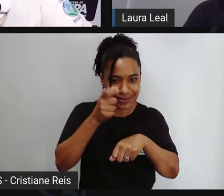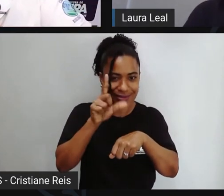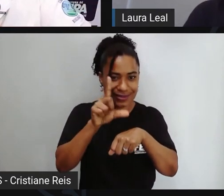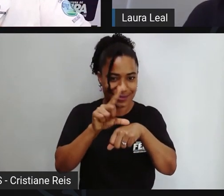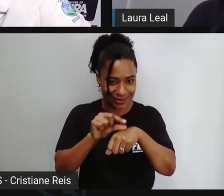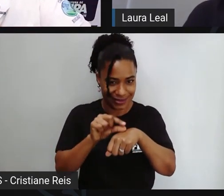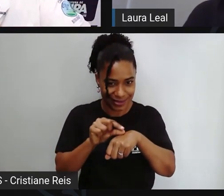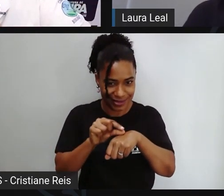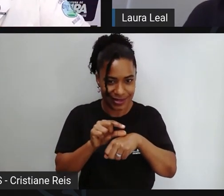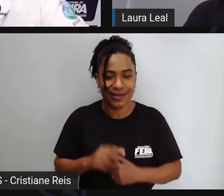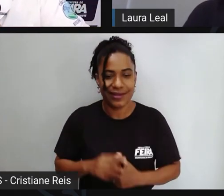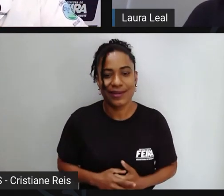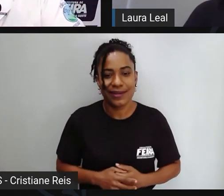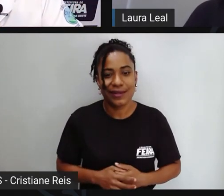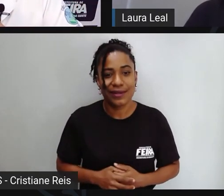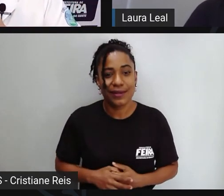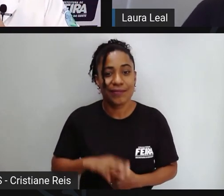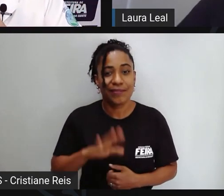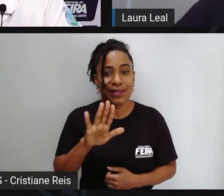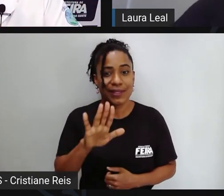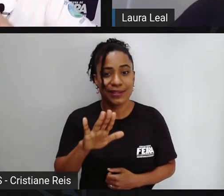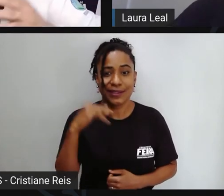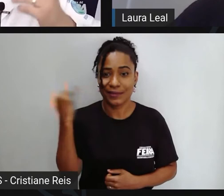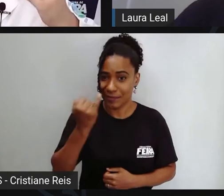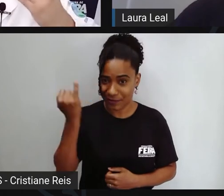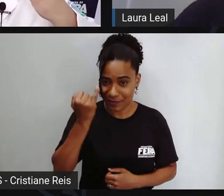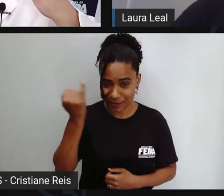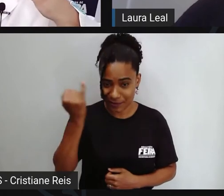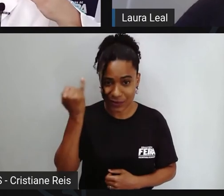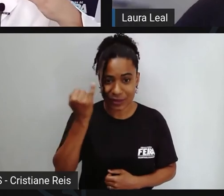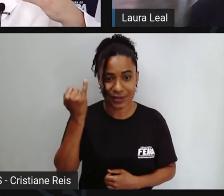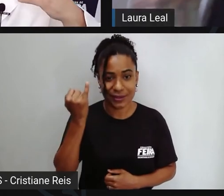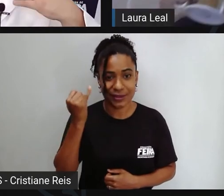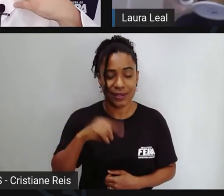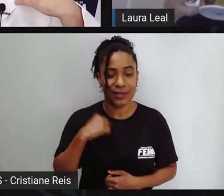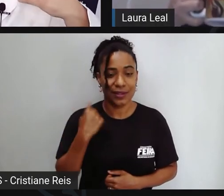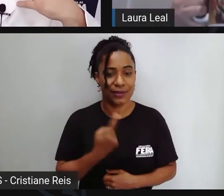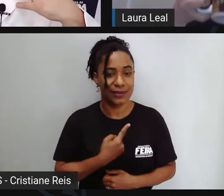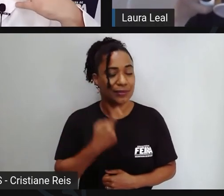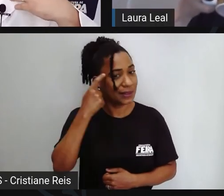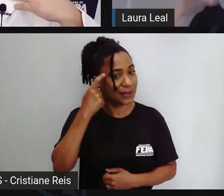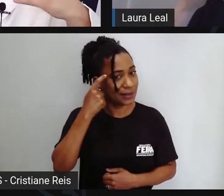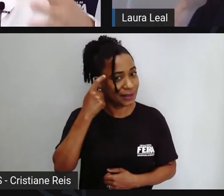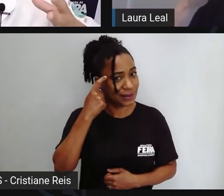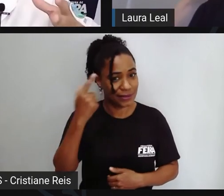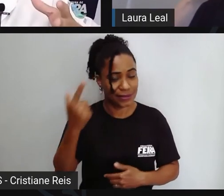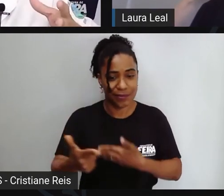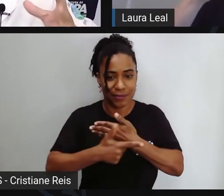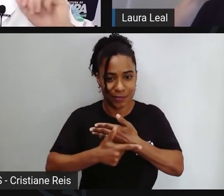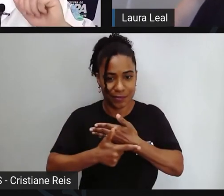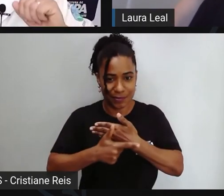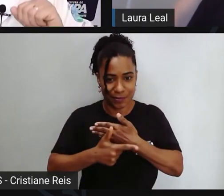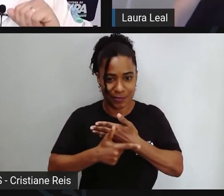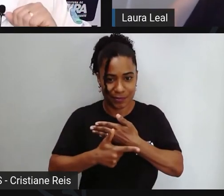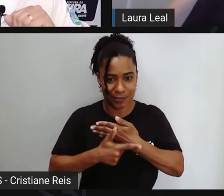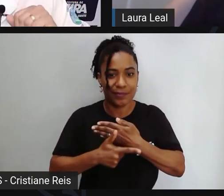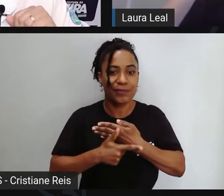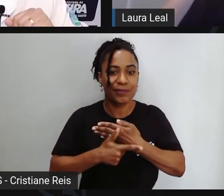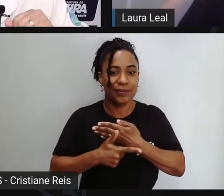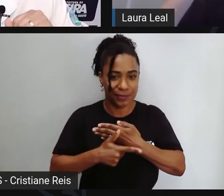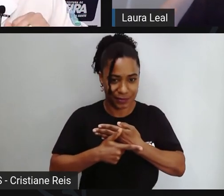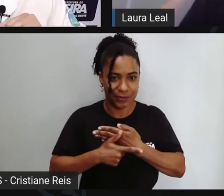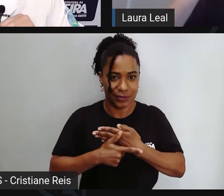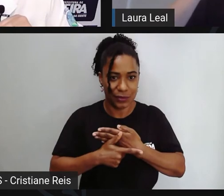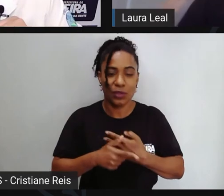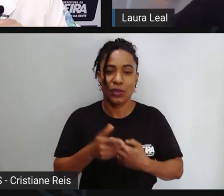eu acho que é super importante a gente rever o nosso papel. Agora eu estou falando de mim e dos meninos que